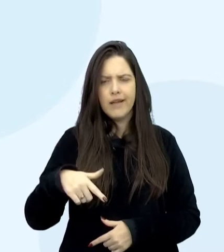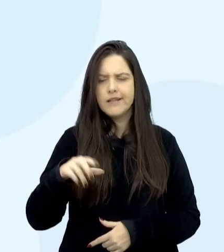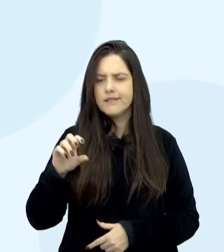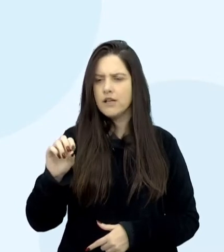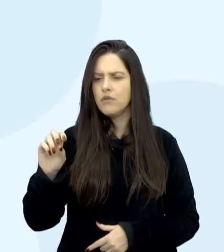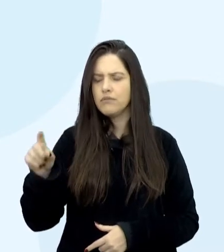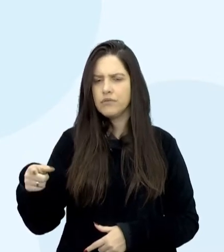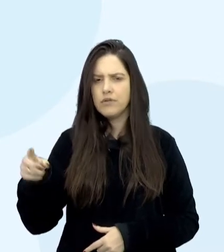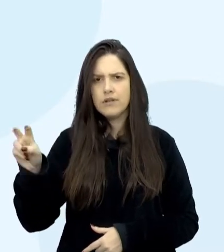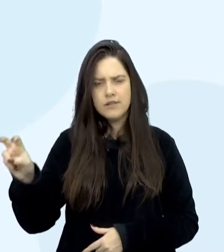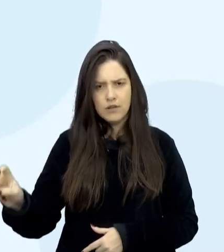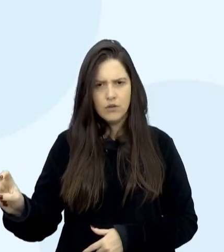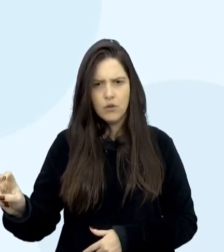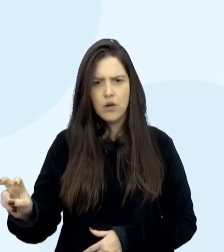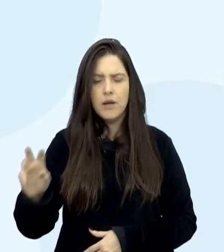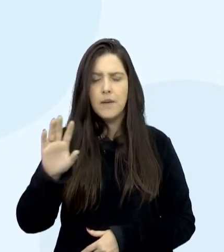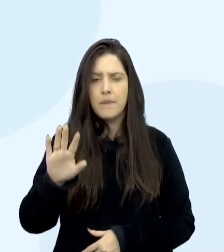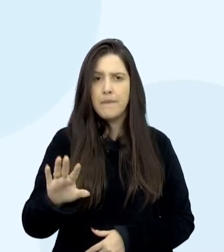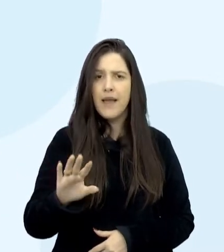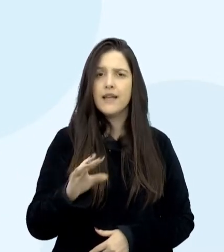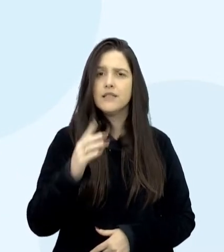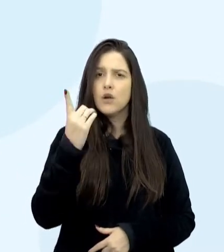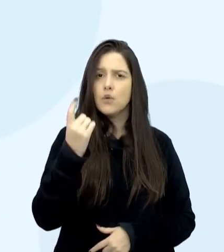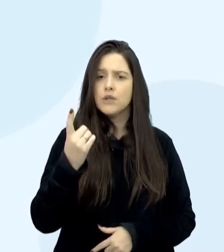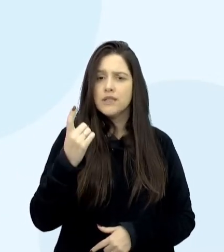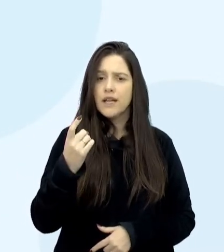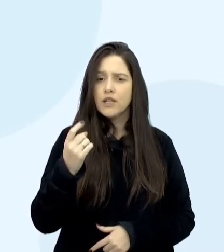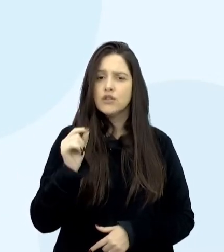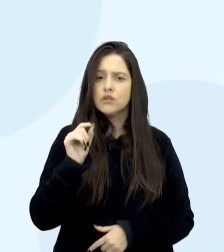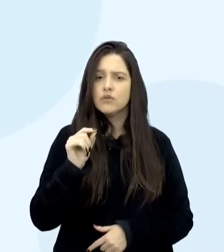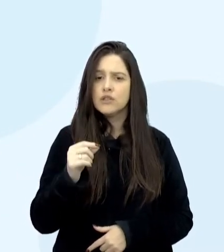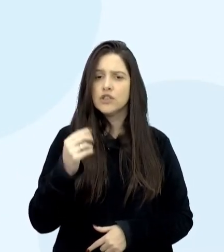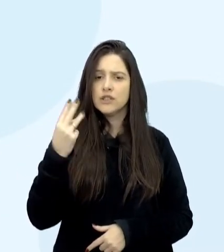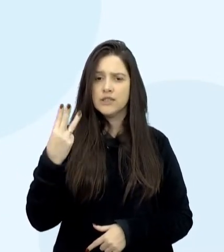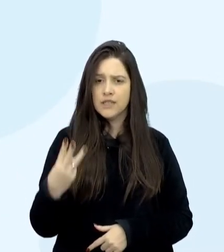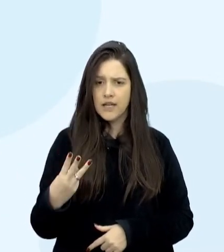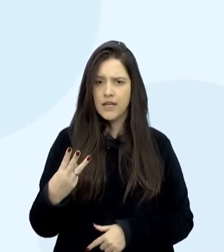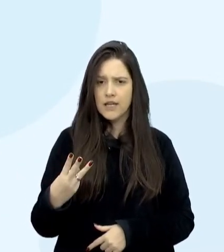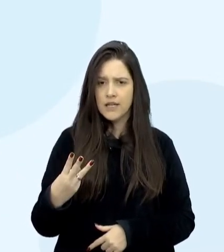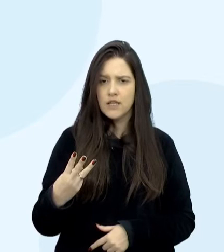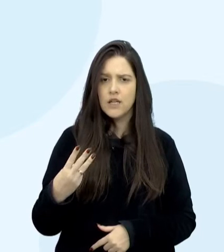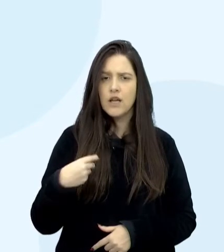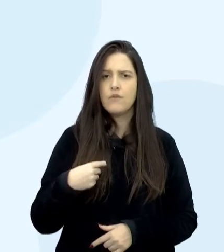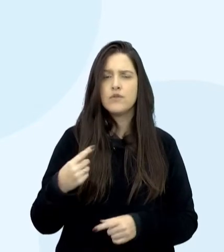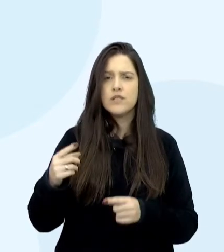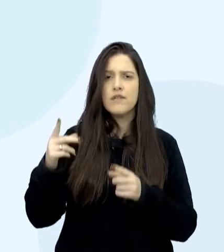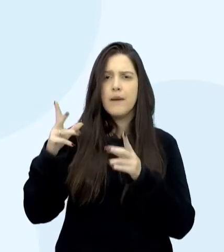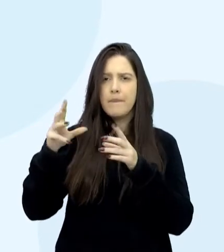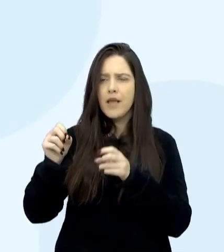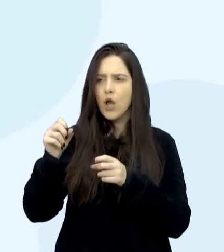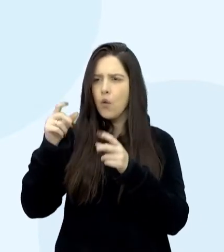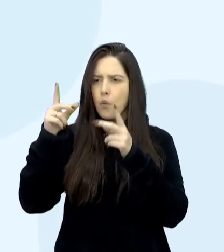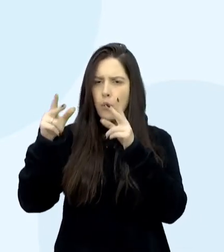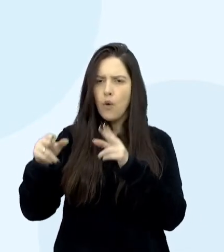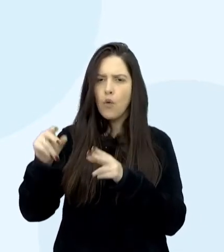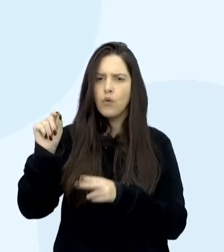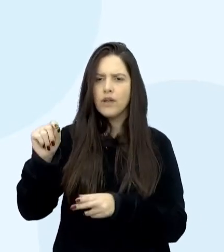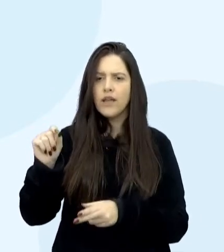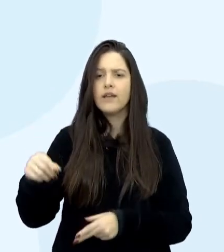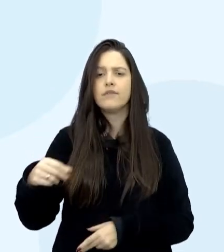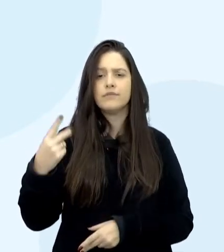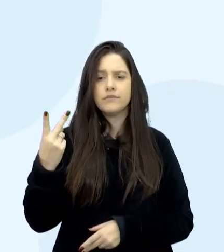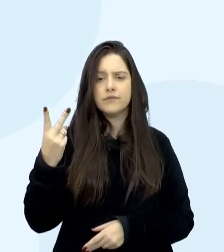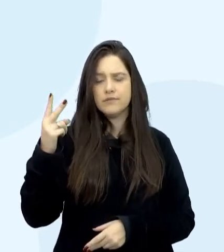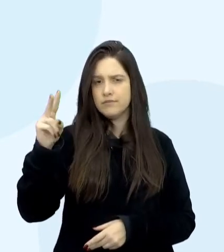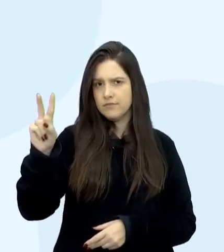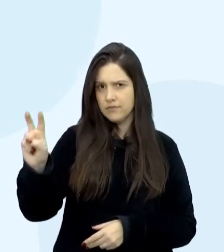Na próxima unidade de tempo, o que você faz? Vai pegar o valor anterior, se você multiplicar isso aqui vai dar 25, né? Mas se